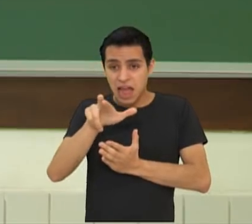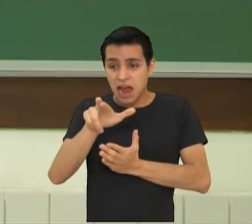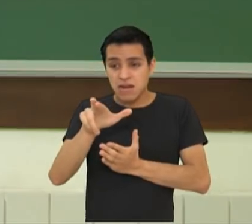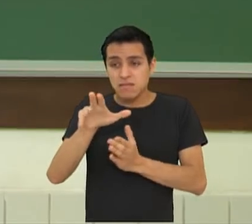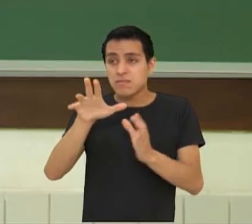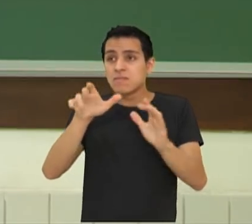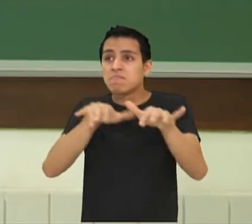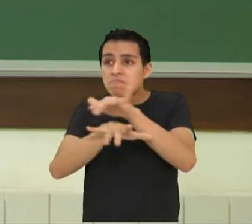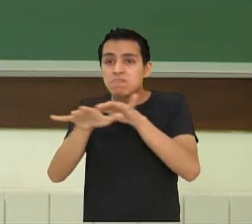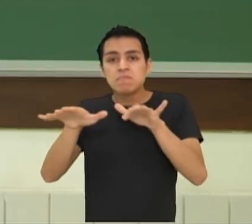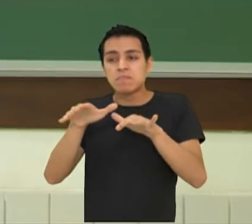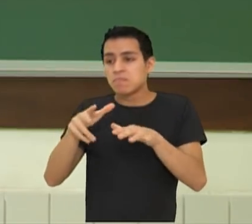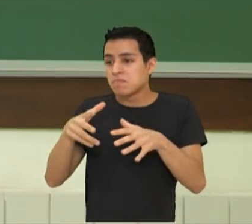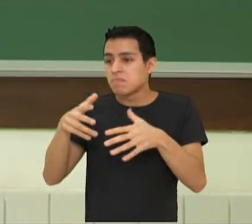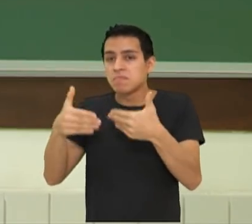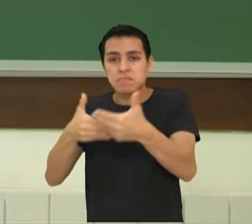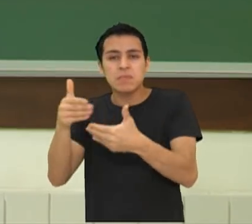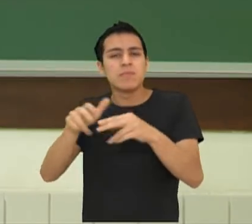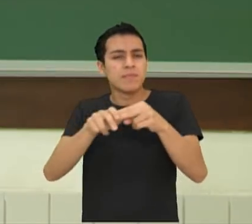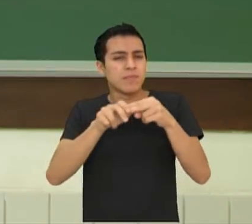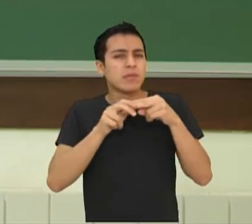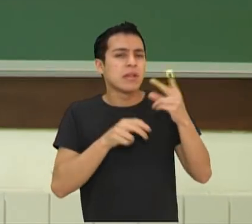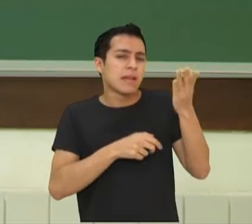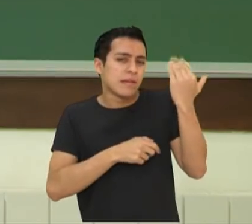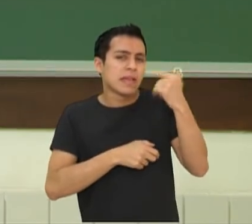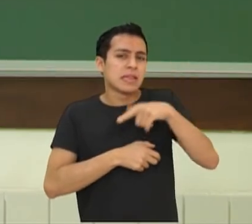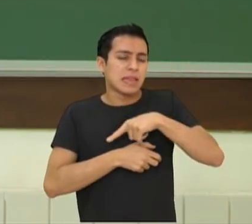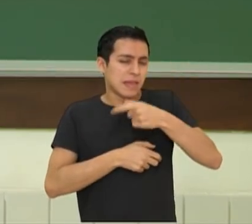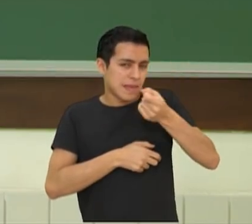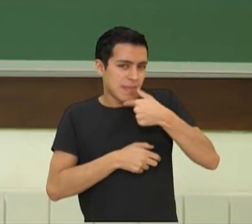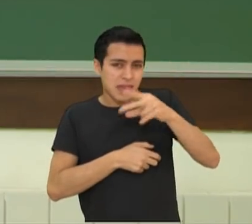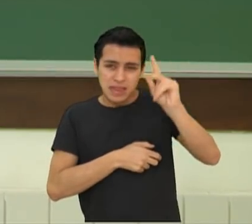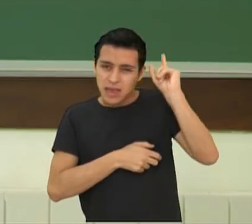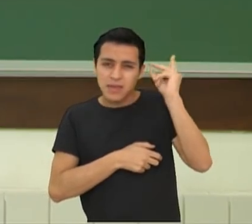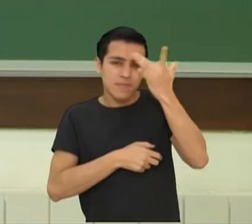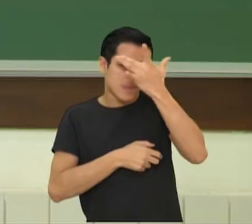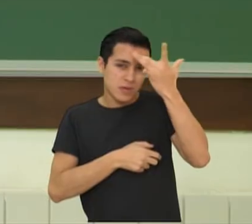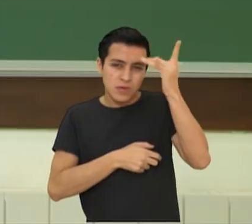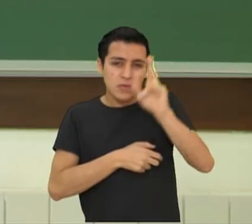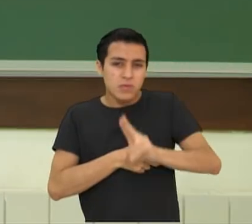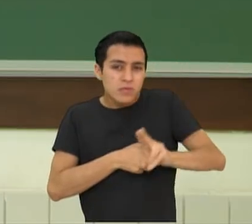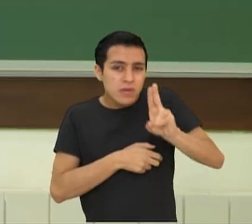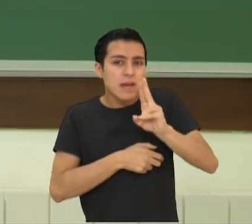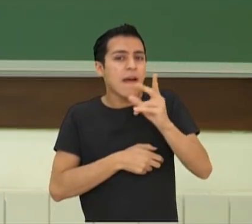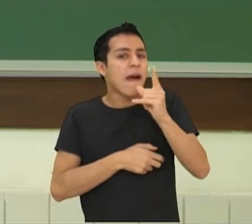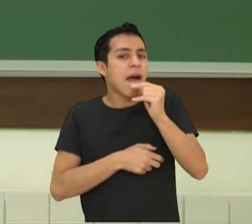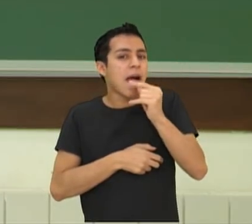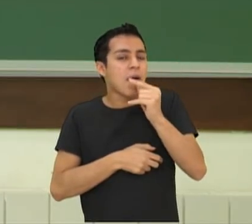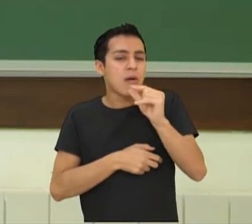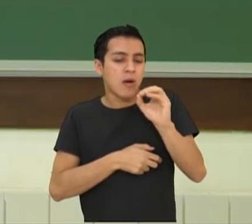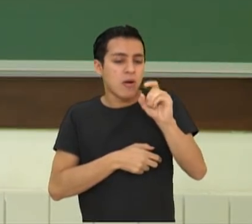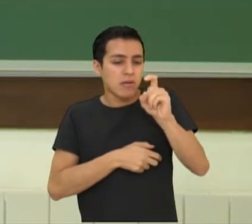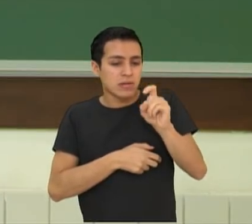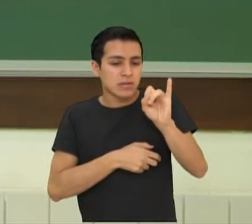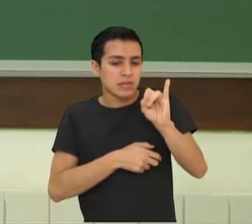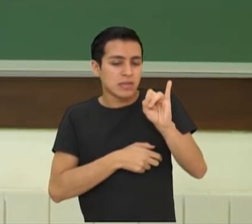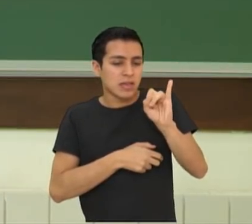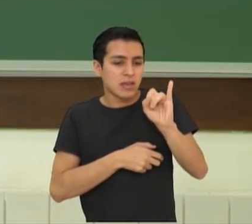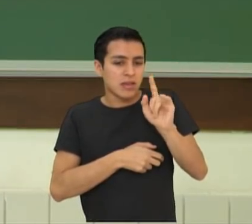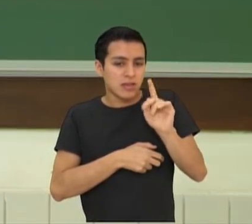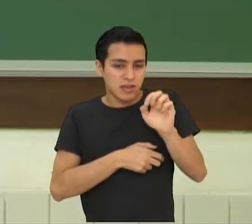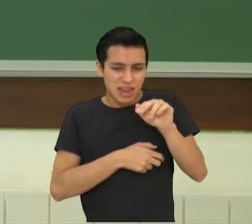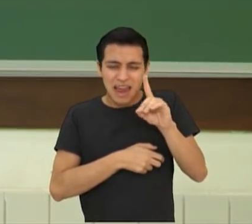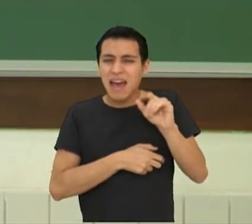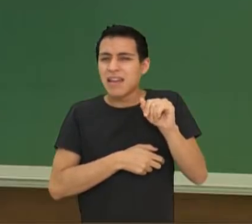certo? Por isso existe aquele medicamento antigo que os antigos usavam, chamado água oxigenada. O que é